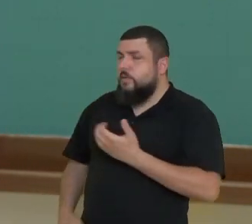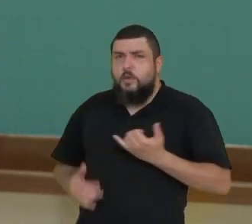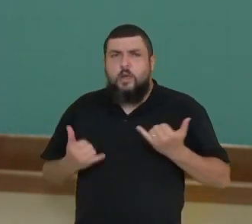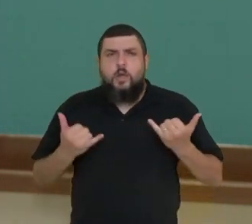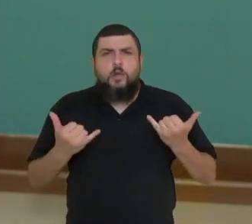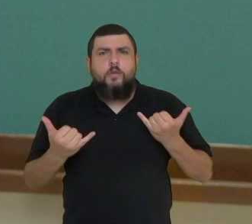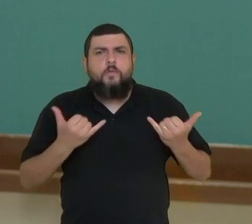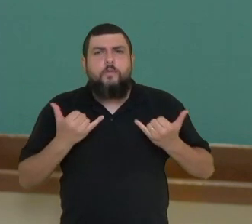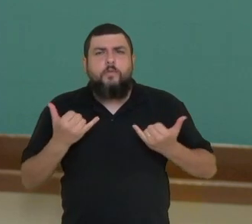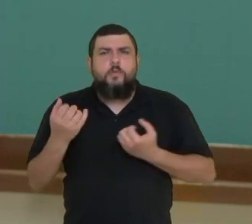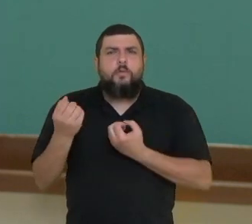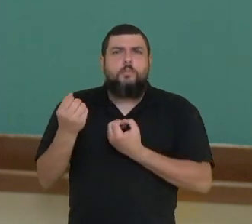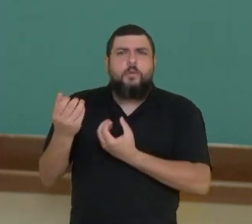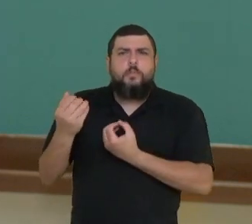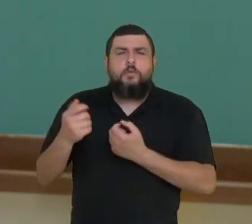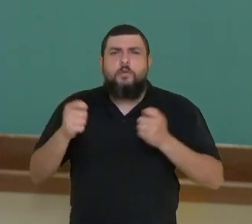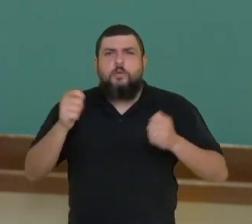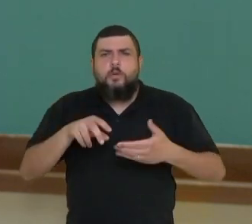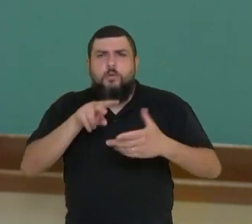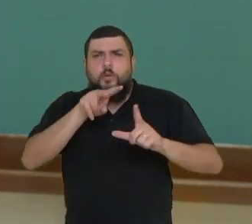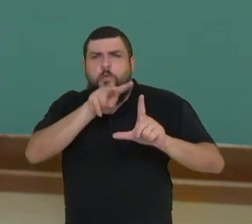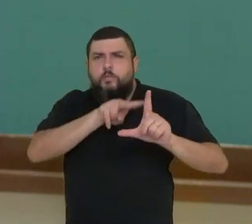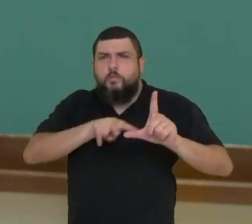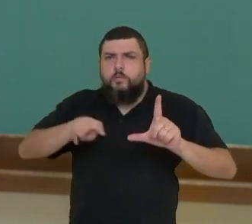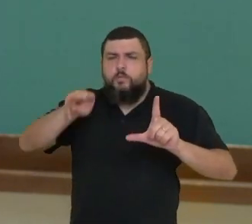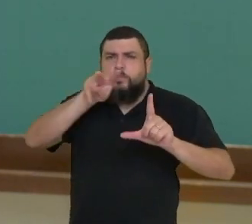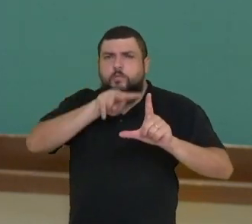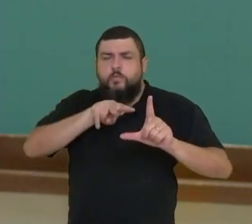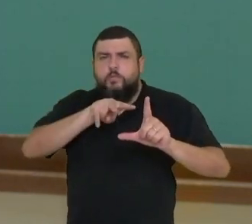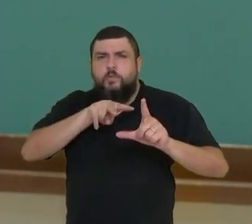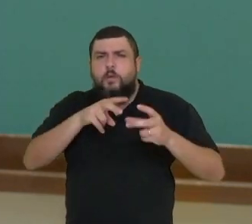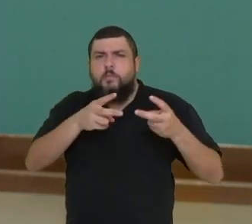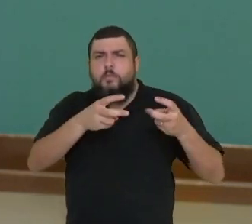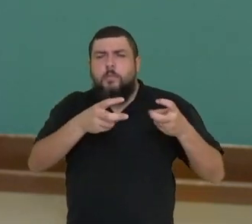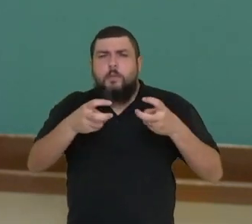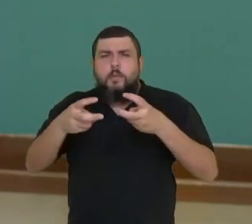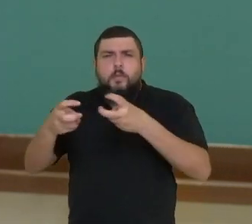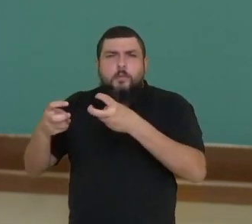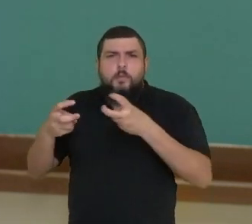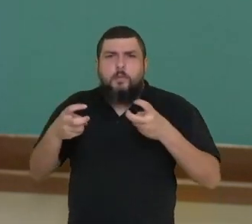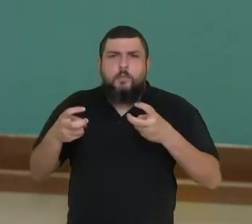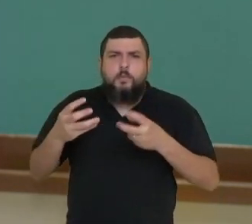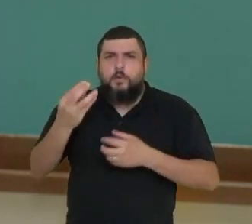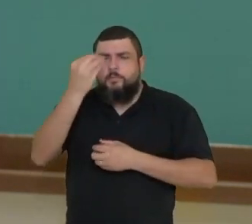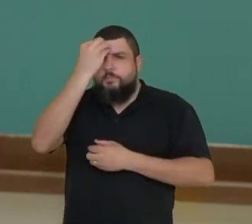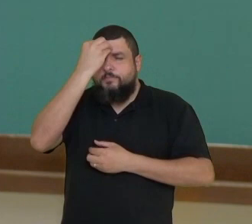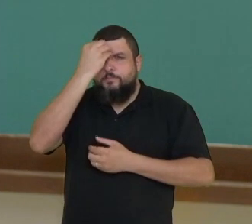eu posso interpretar o gráfico e concluir, inferir o que eu precisar.